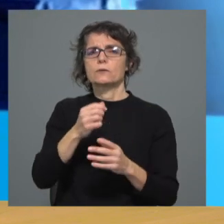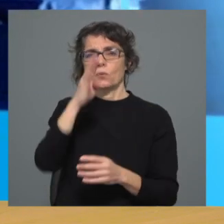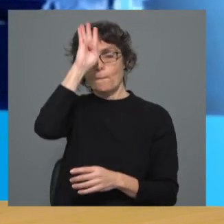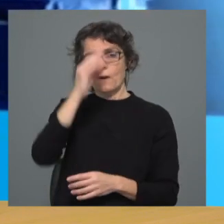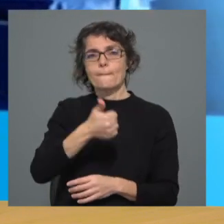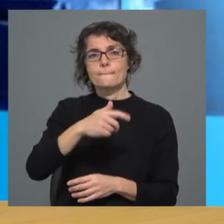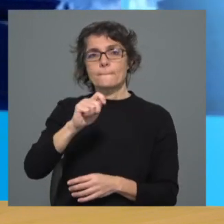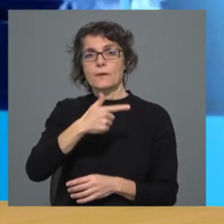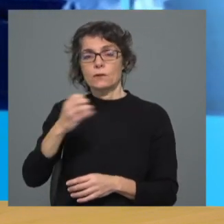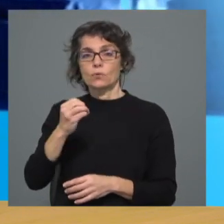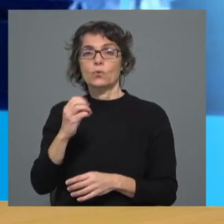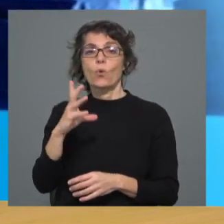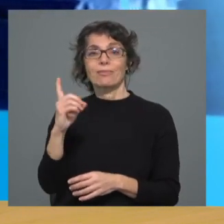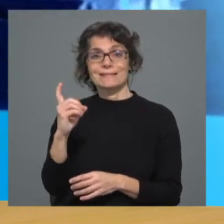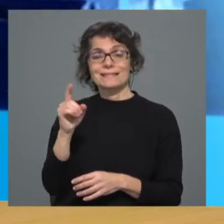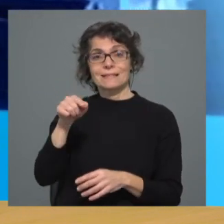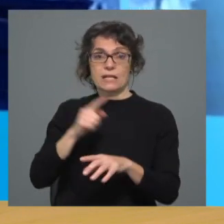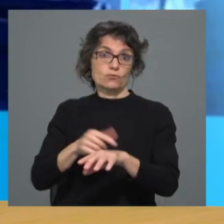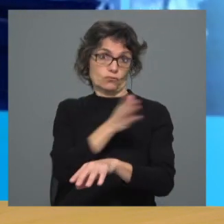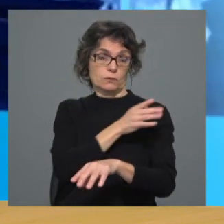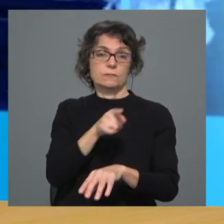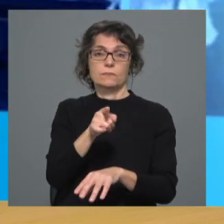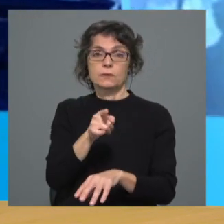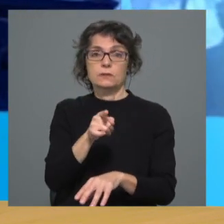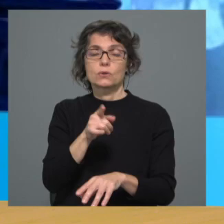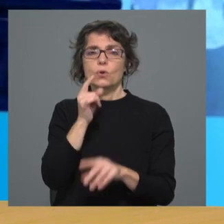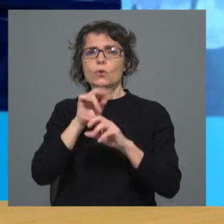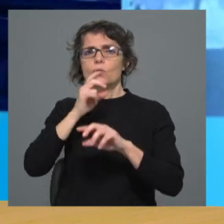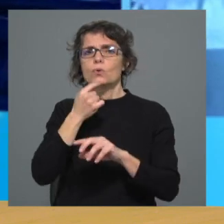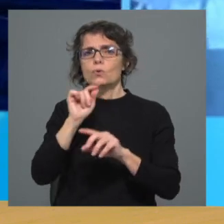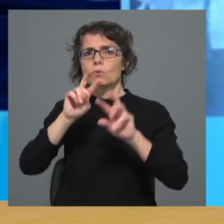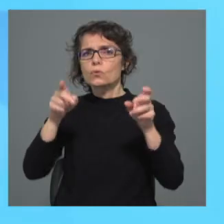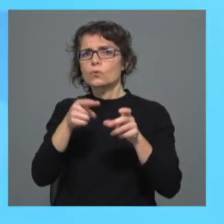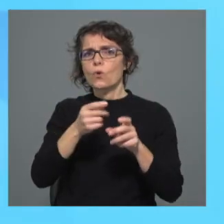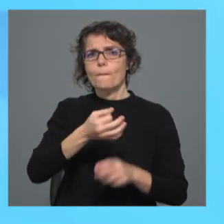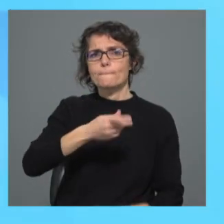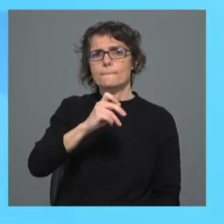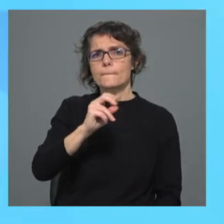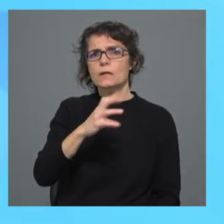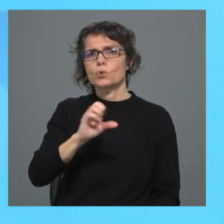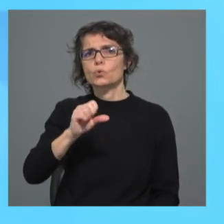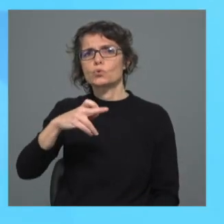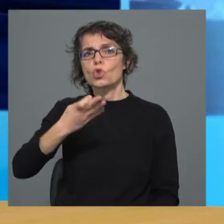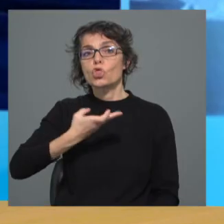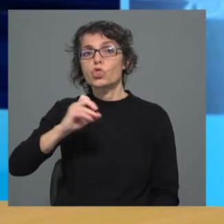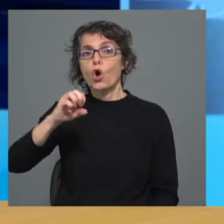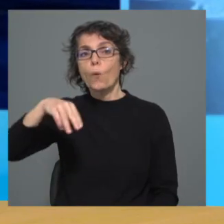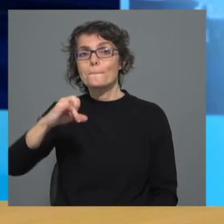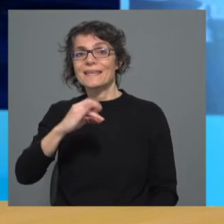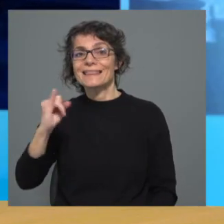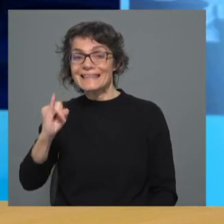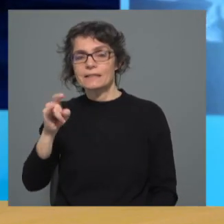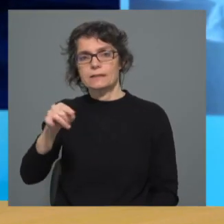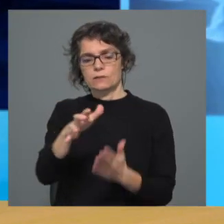altura, que deu o nome de Verbum Domini, a Palavra do Senhor. Então esse texto é